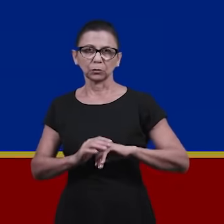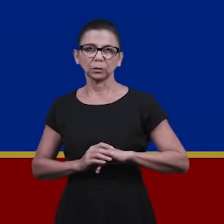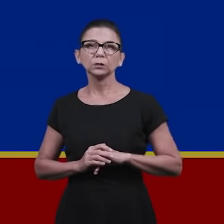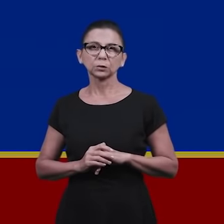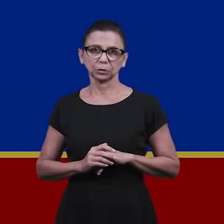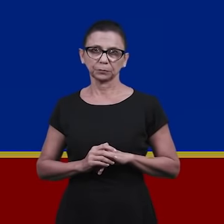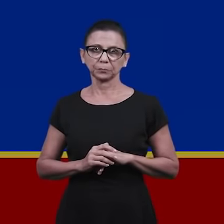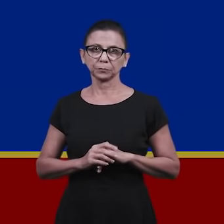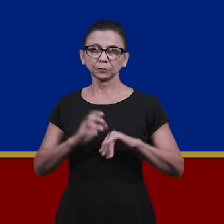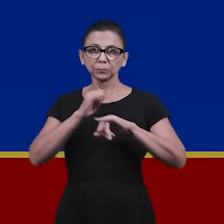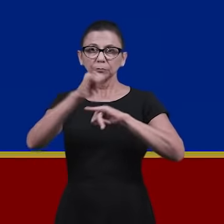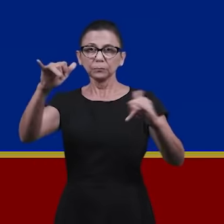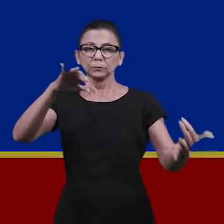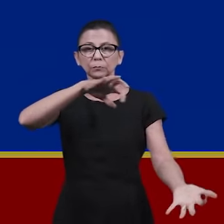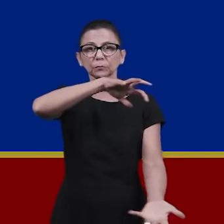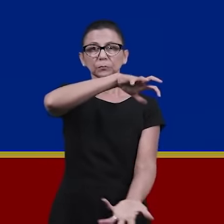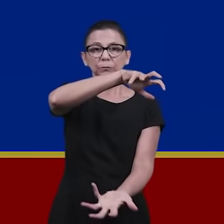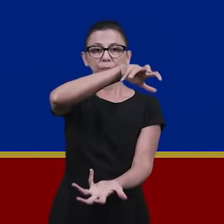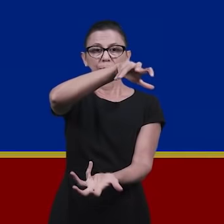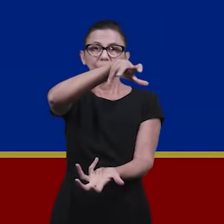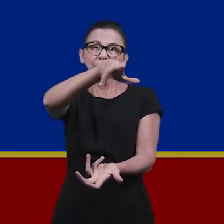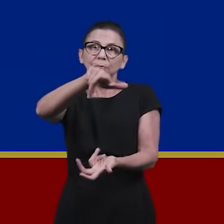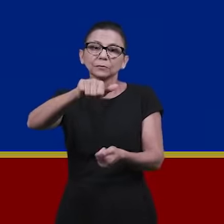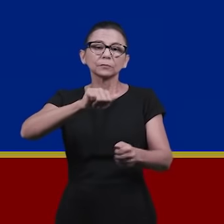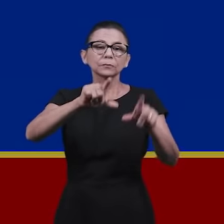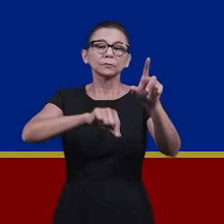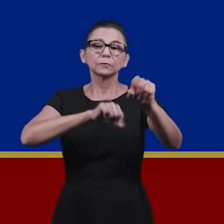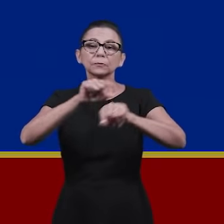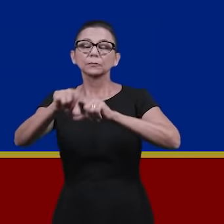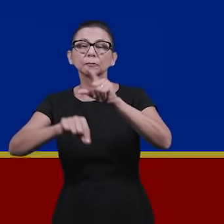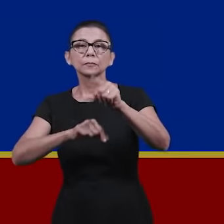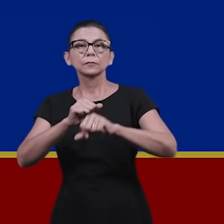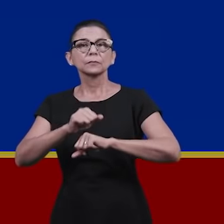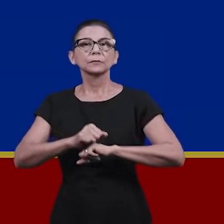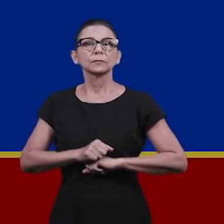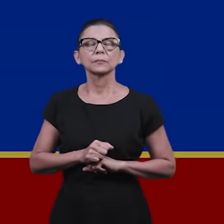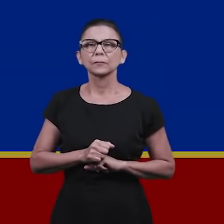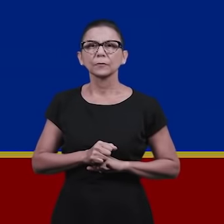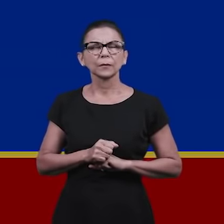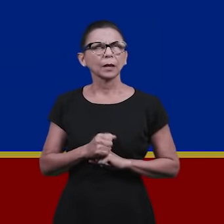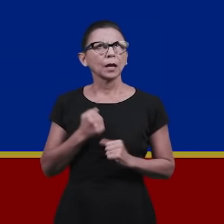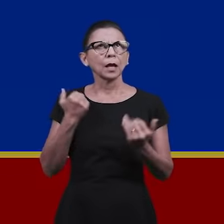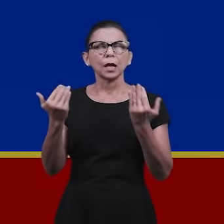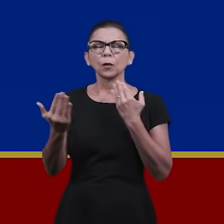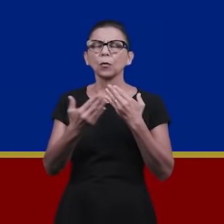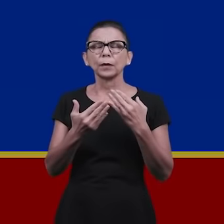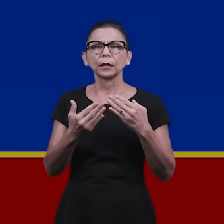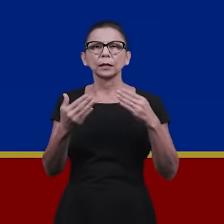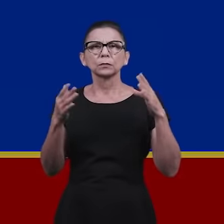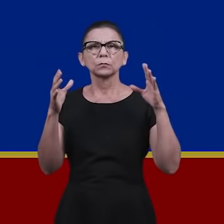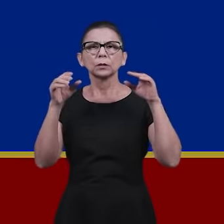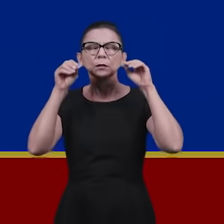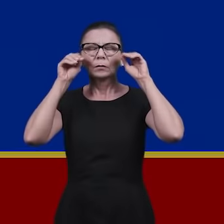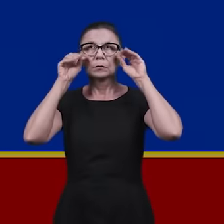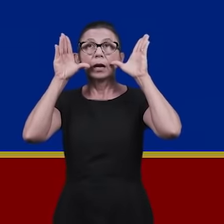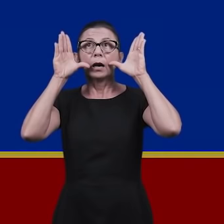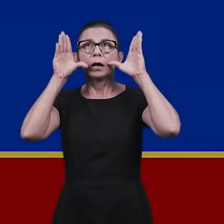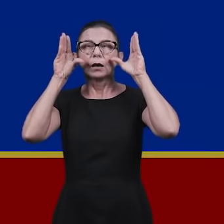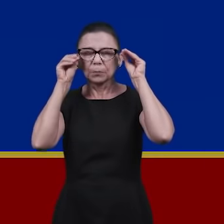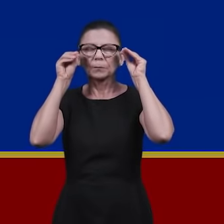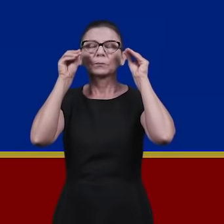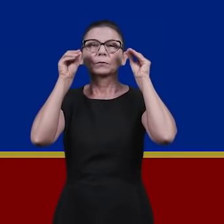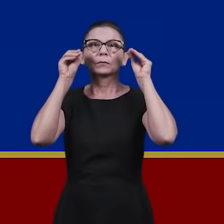arrebatamento. Num momento, ou seja, é num instante, num abrir e fechar de olhos